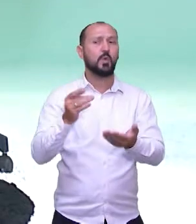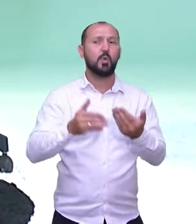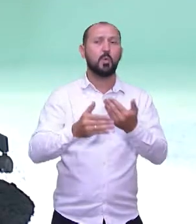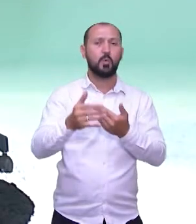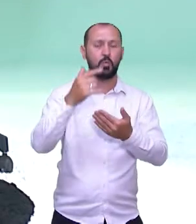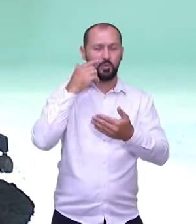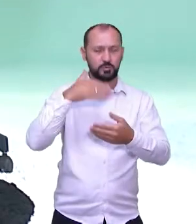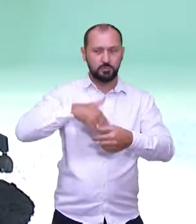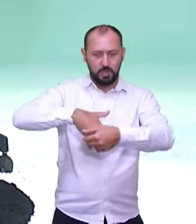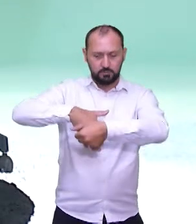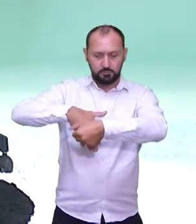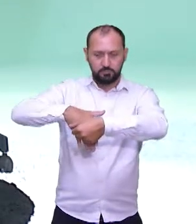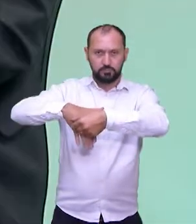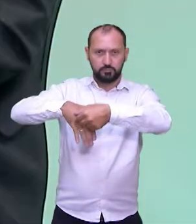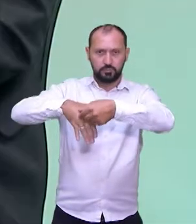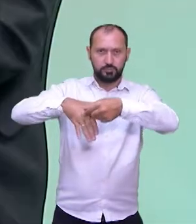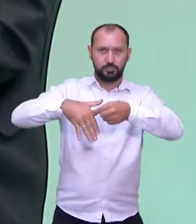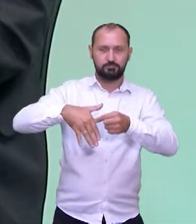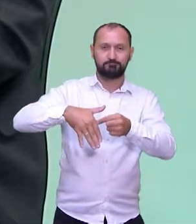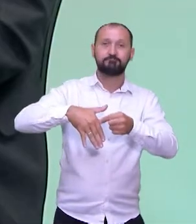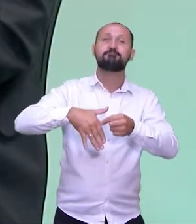hoje da rota bioceânica.